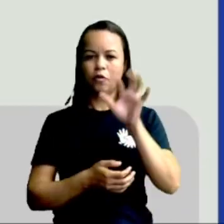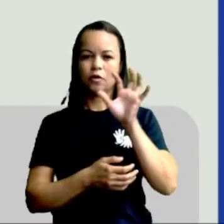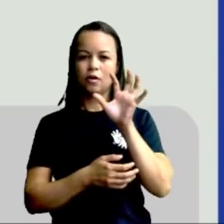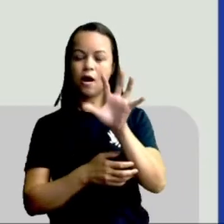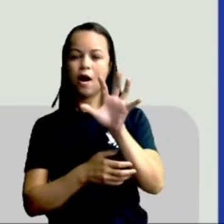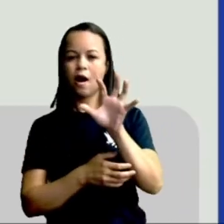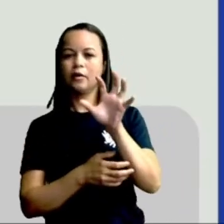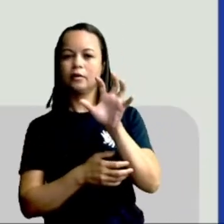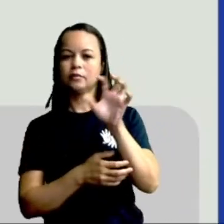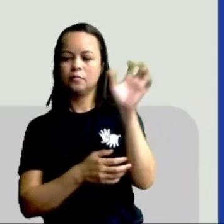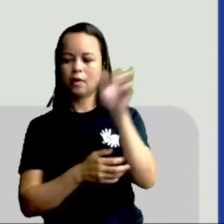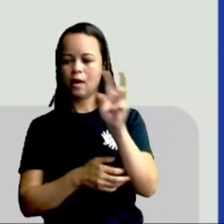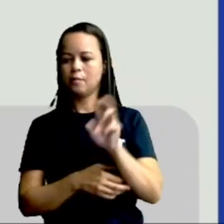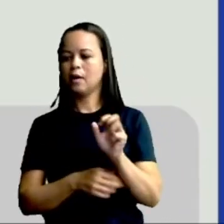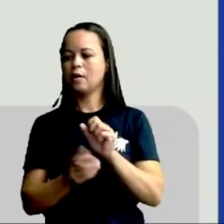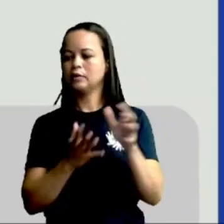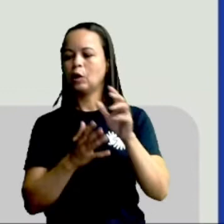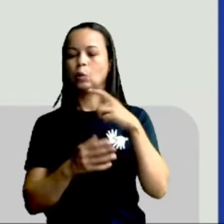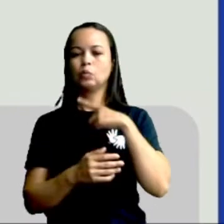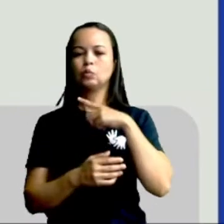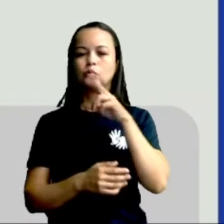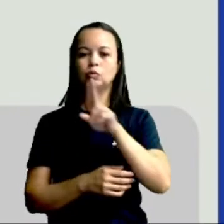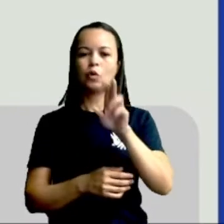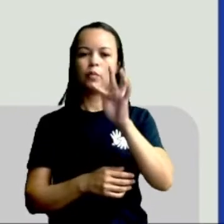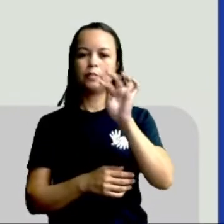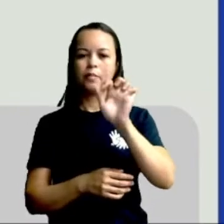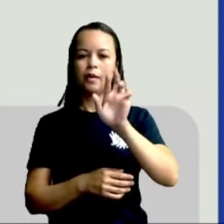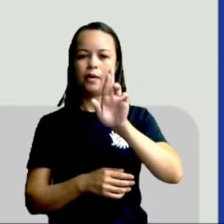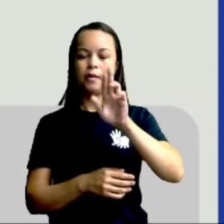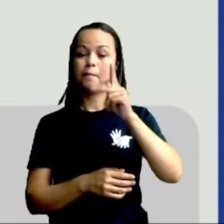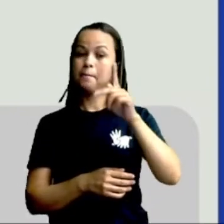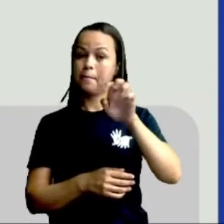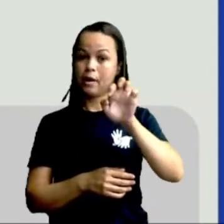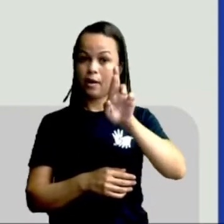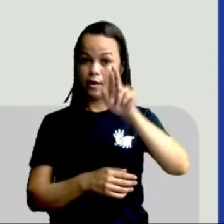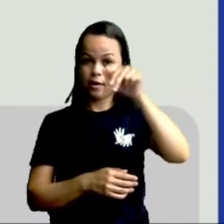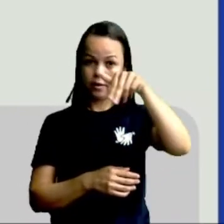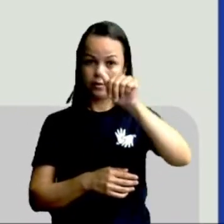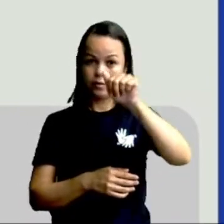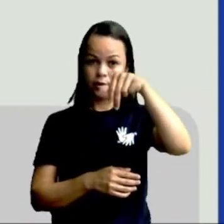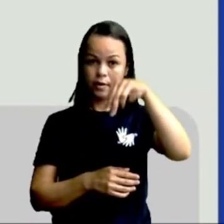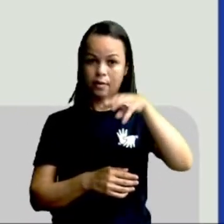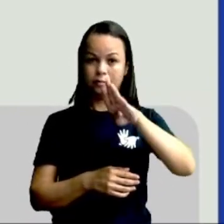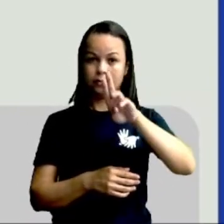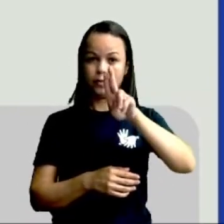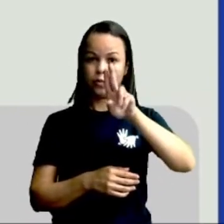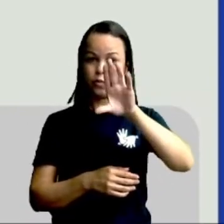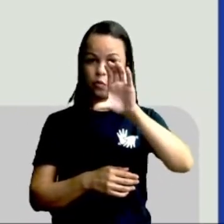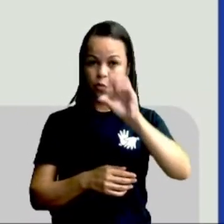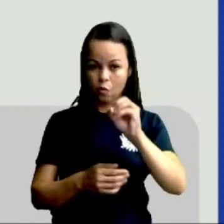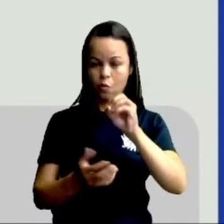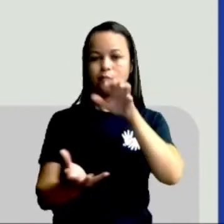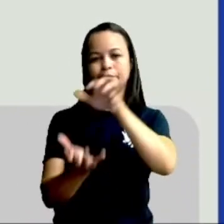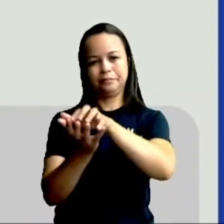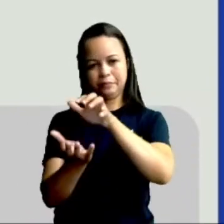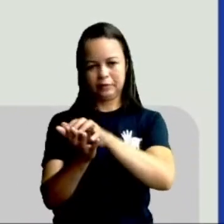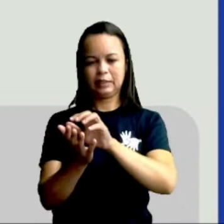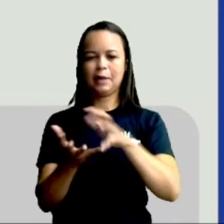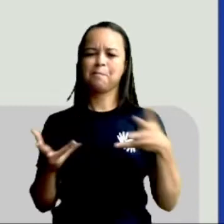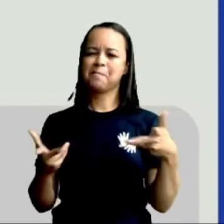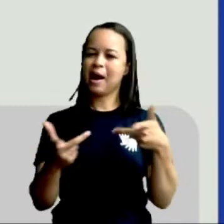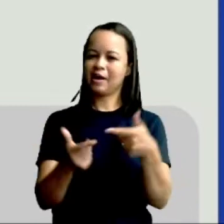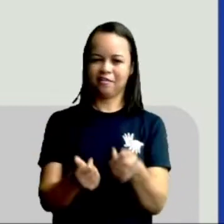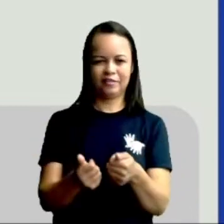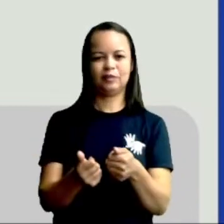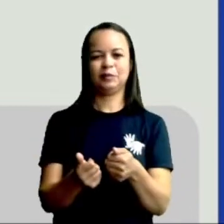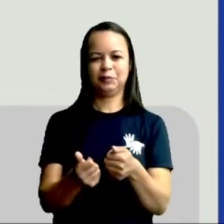verem. Pronto. Tá vendo o nome aí? Pernambuco. Estamos aí nesse estado maravilhoso que é o nosso Pernambuco. Tá